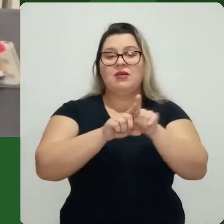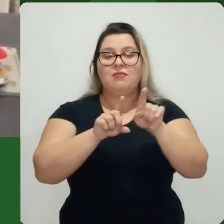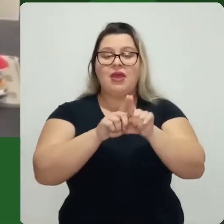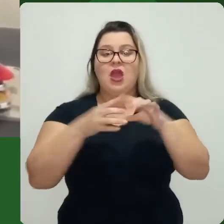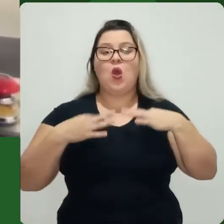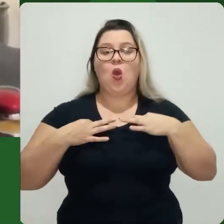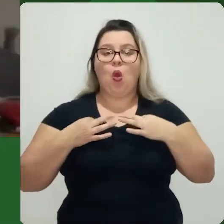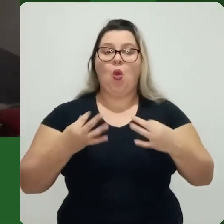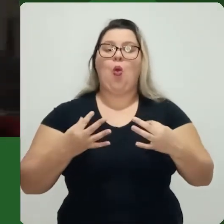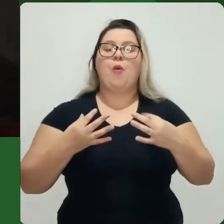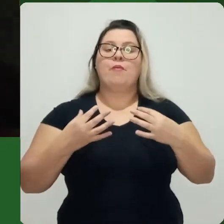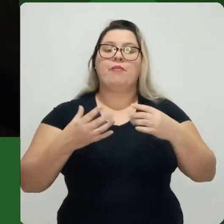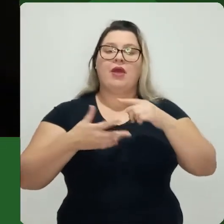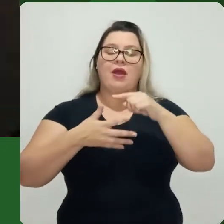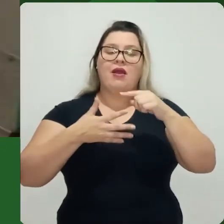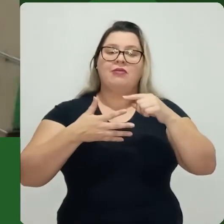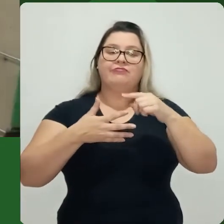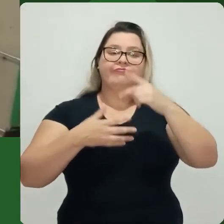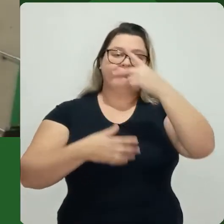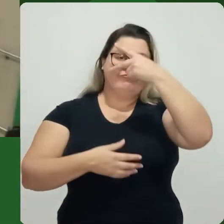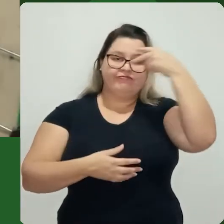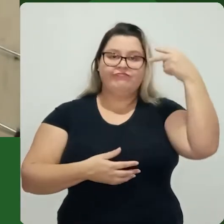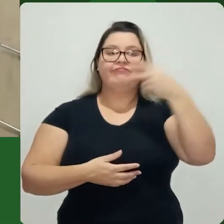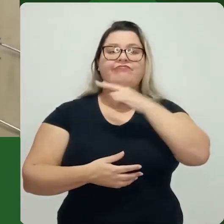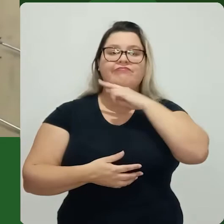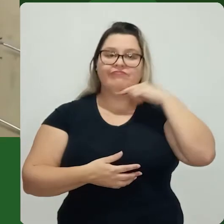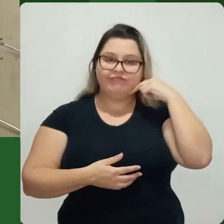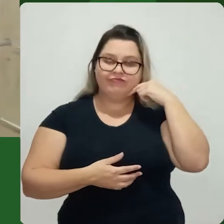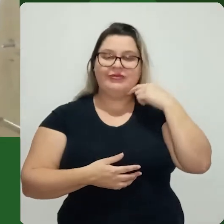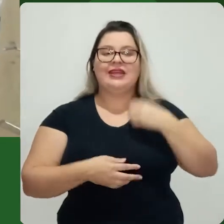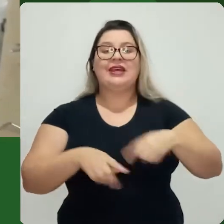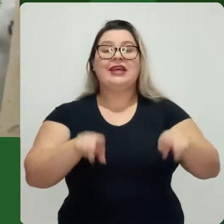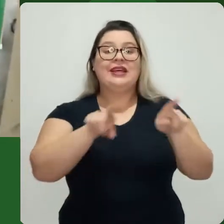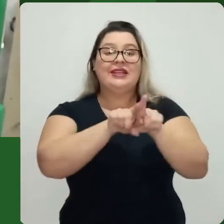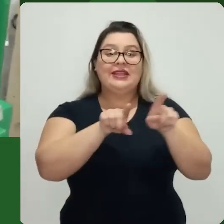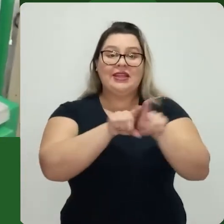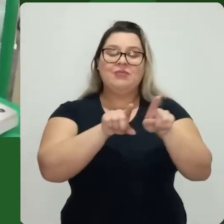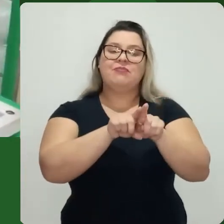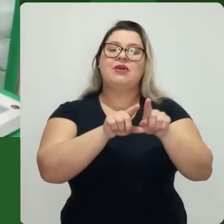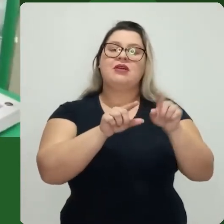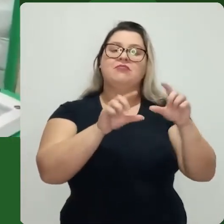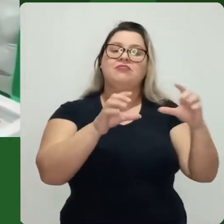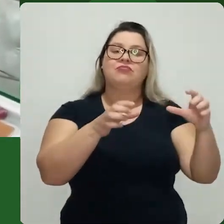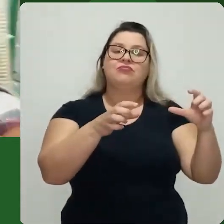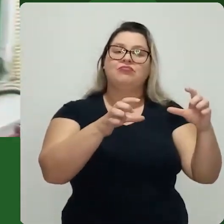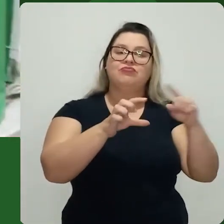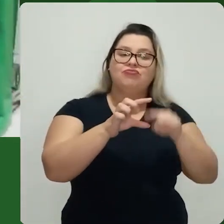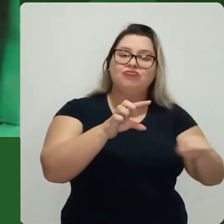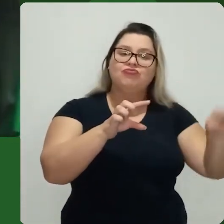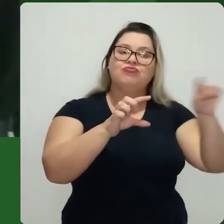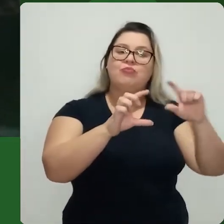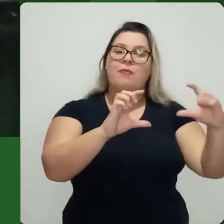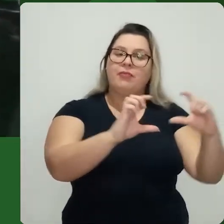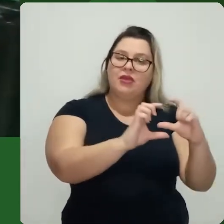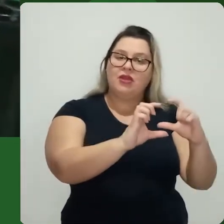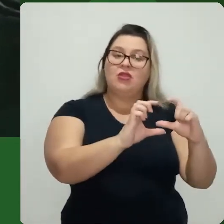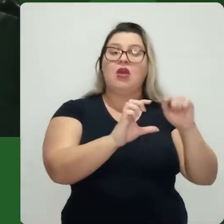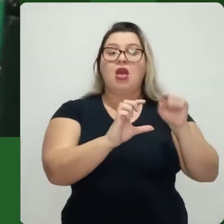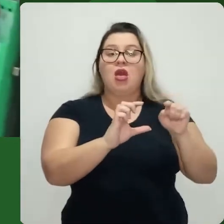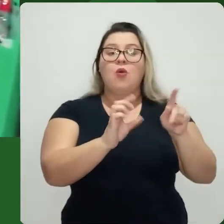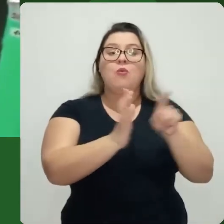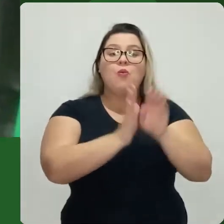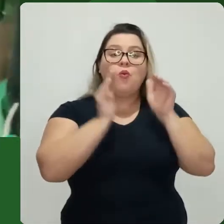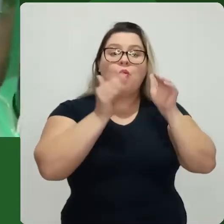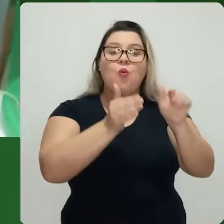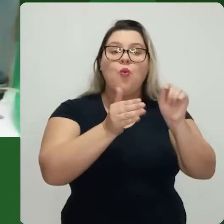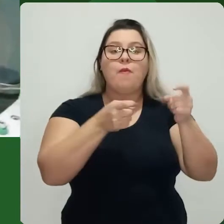e roupas íntimas. E, finalmente, os teares circulares de pequeno diâmetro, que são